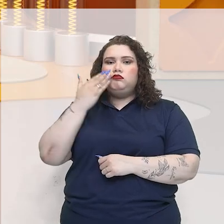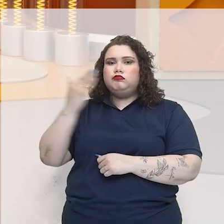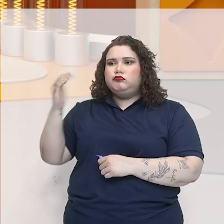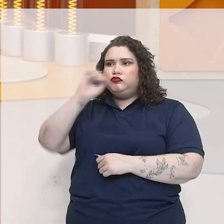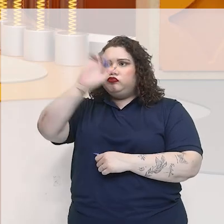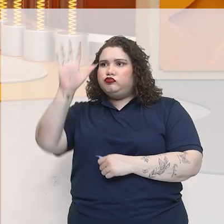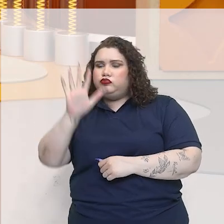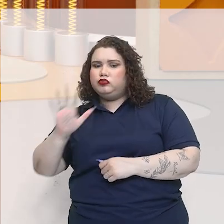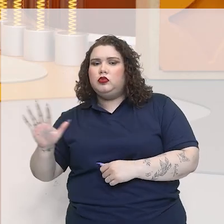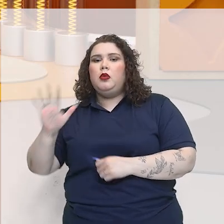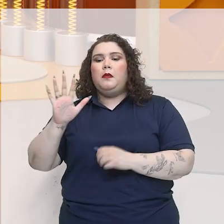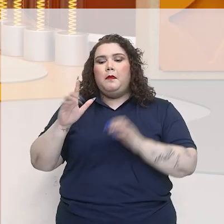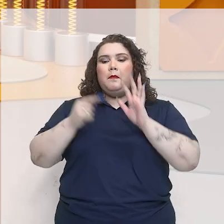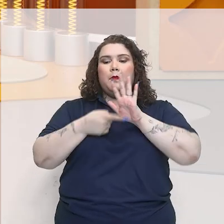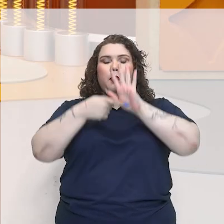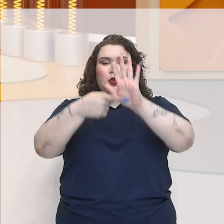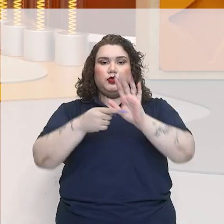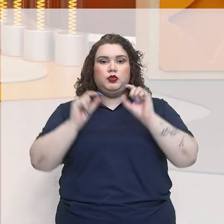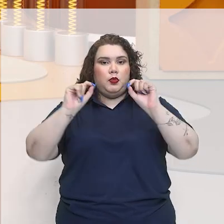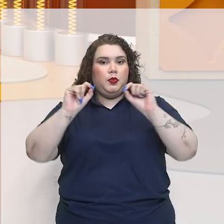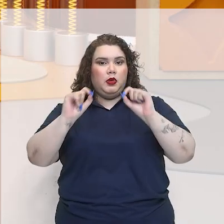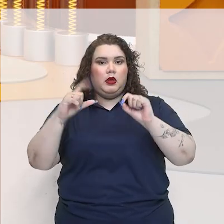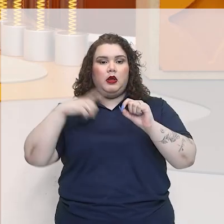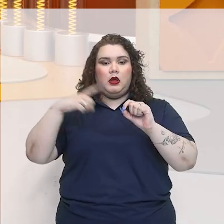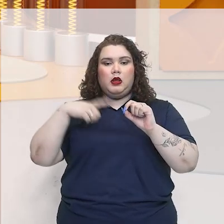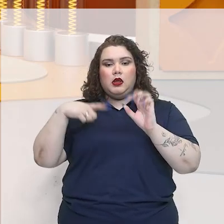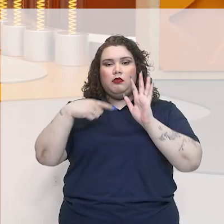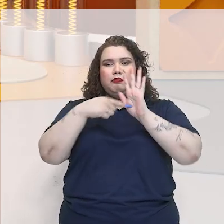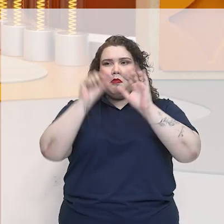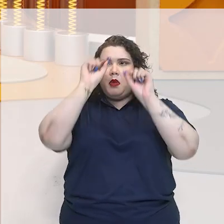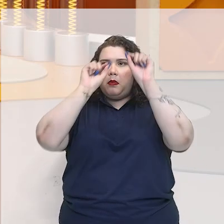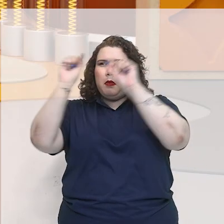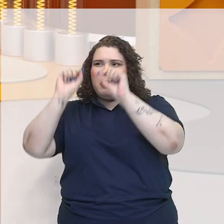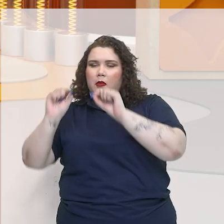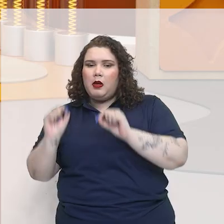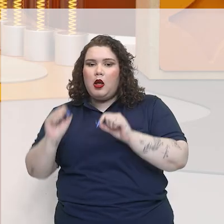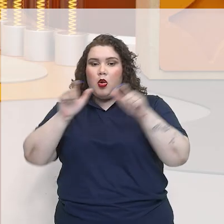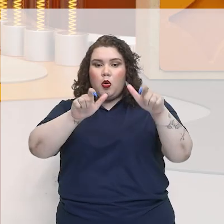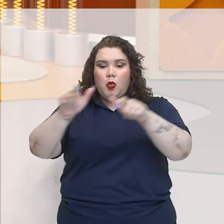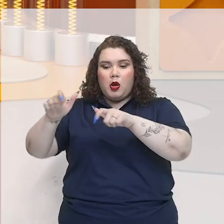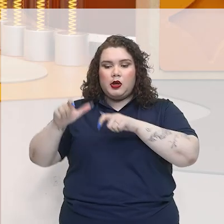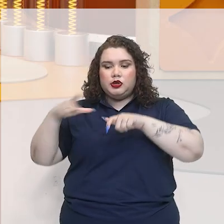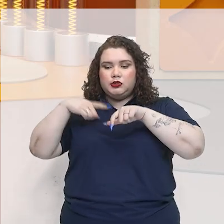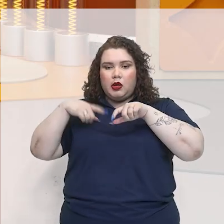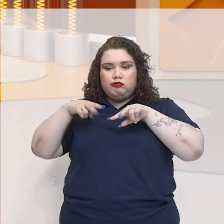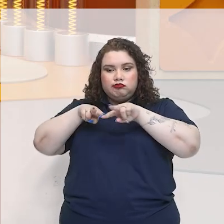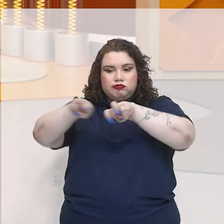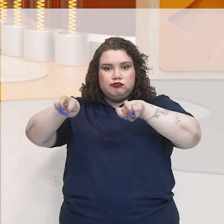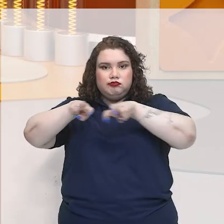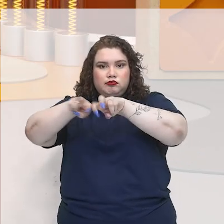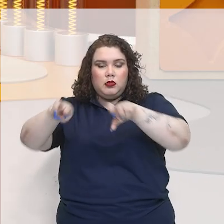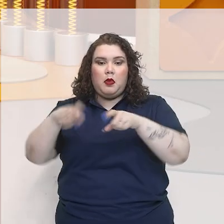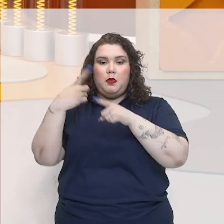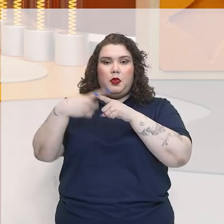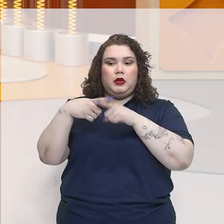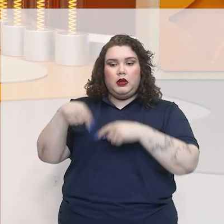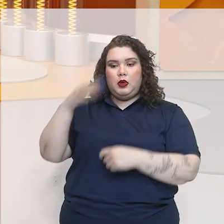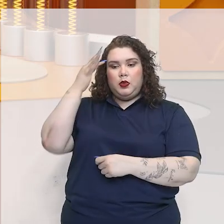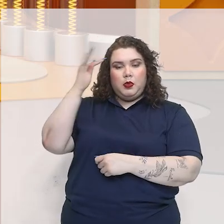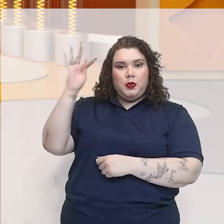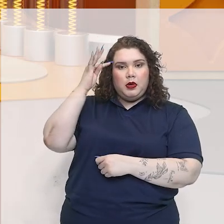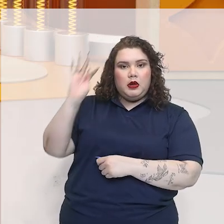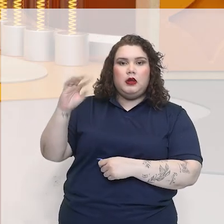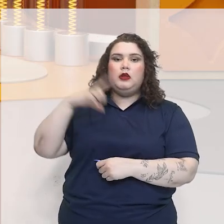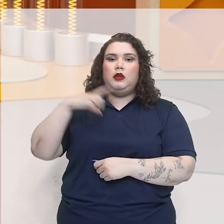né, marquinhas que está em branquinho aqui para vocês, são sítios arqueológicos. Por quê? Porque pela teoria, então,